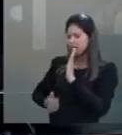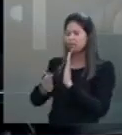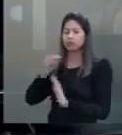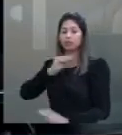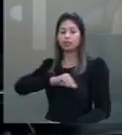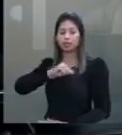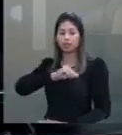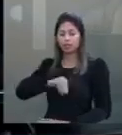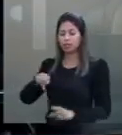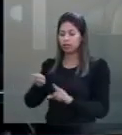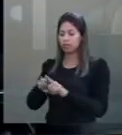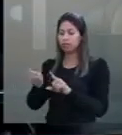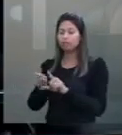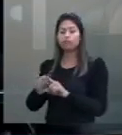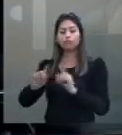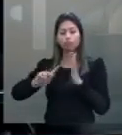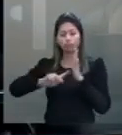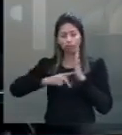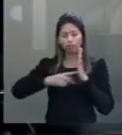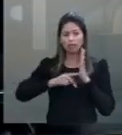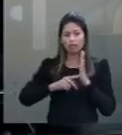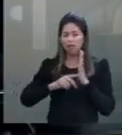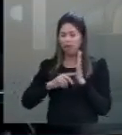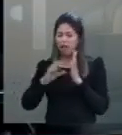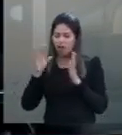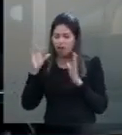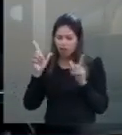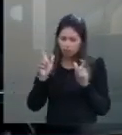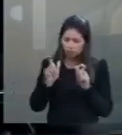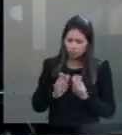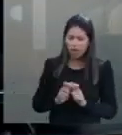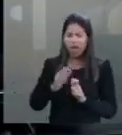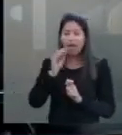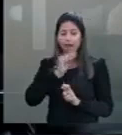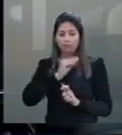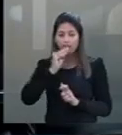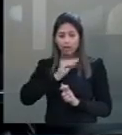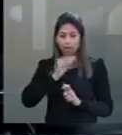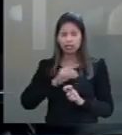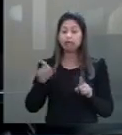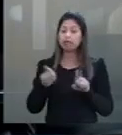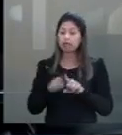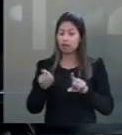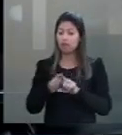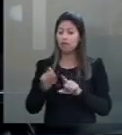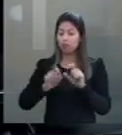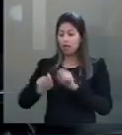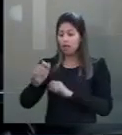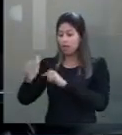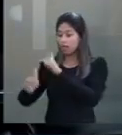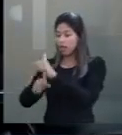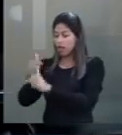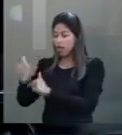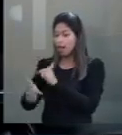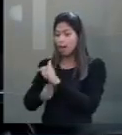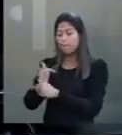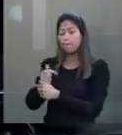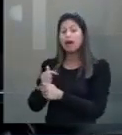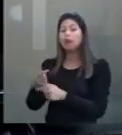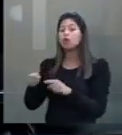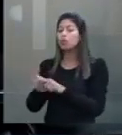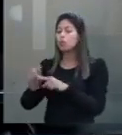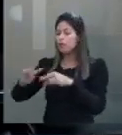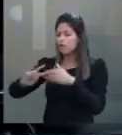sindicatos foram enfraquecidos ainda. Tivemos ainda o trabalho intermitente, trabalho informal